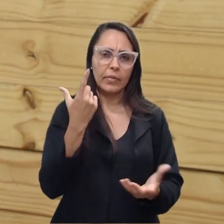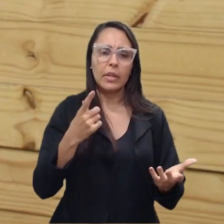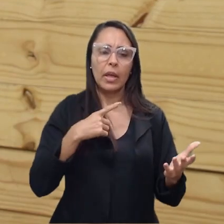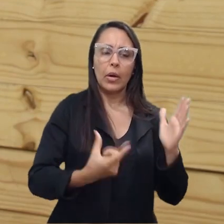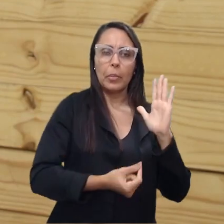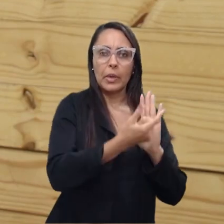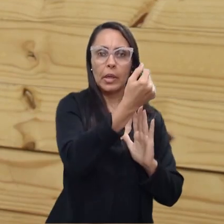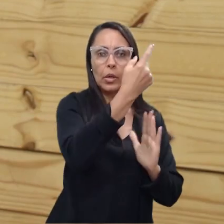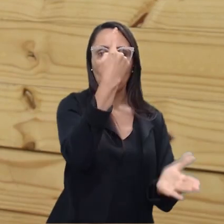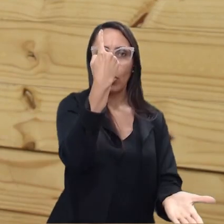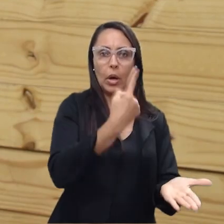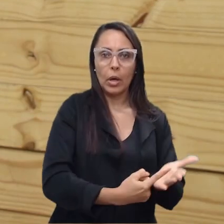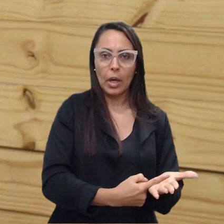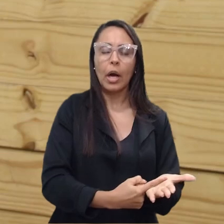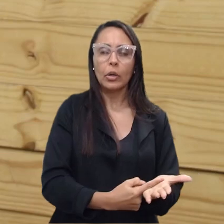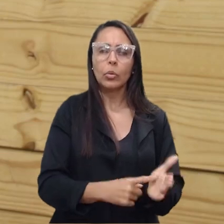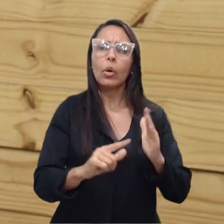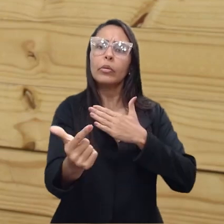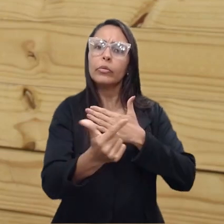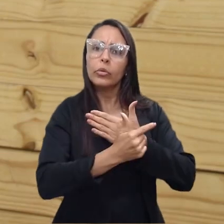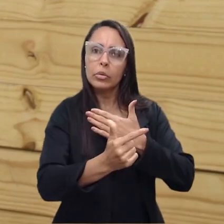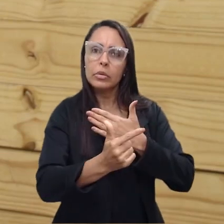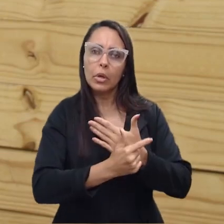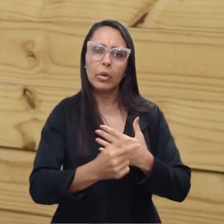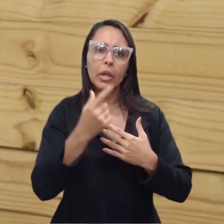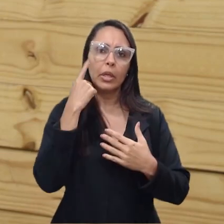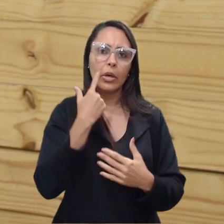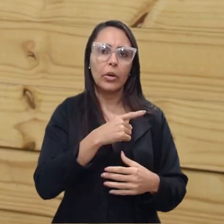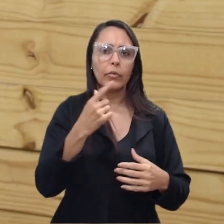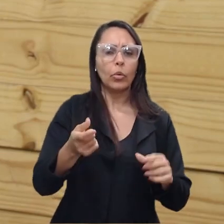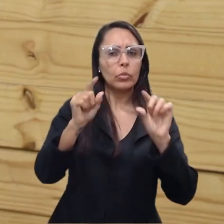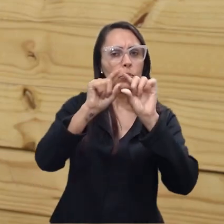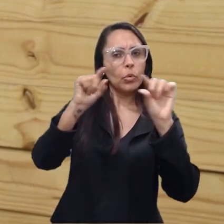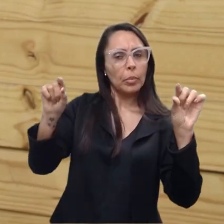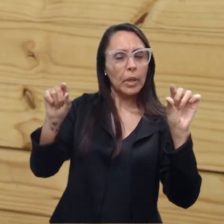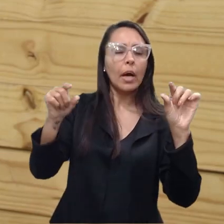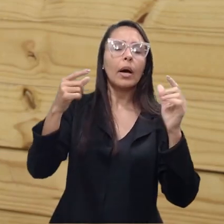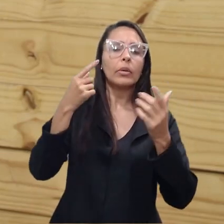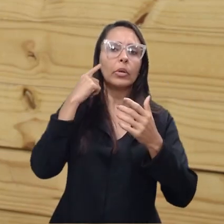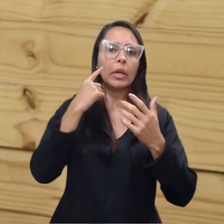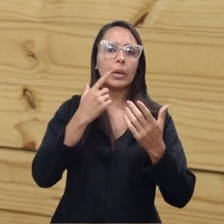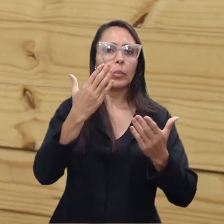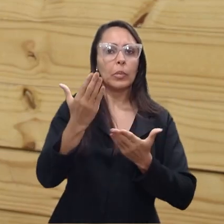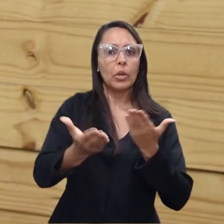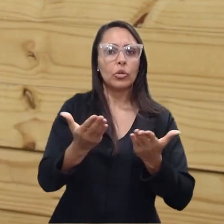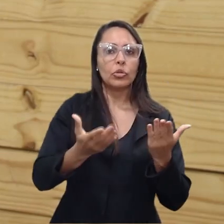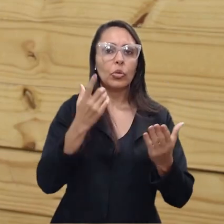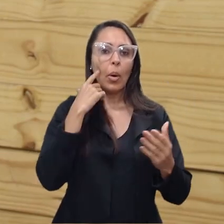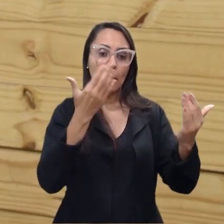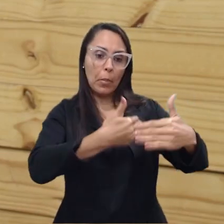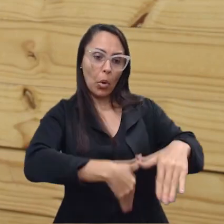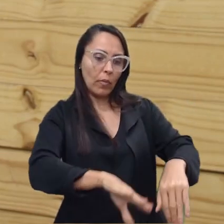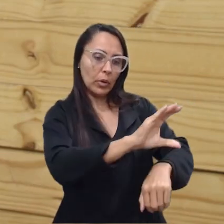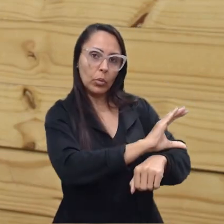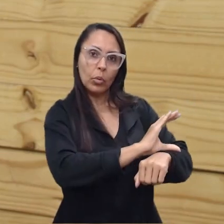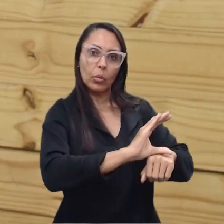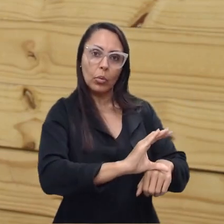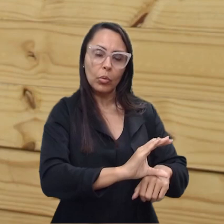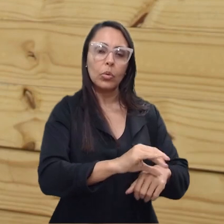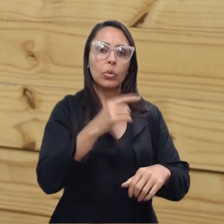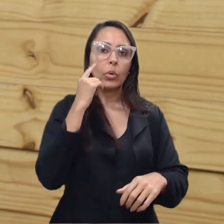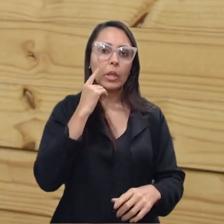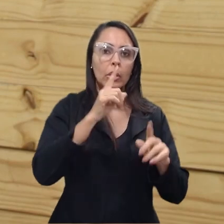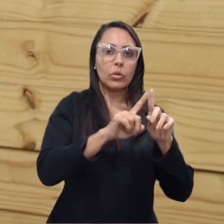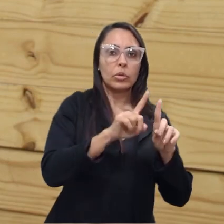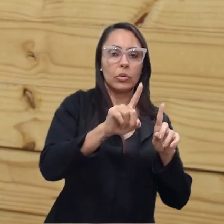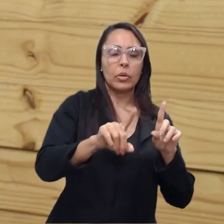de acordo com o cargo para o qual ele foi nomeado, isso é, aquele que ele prestou concurso, né, dentro do seu nível